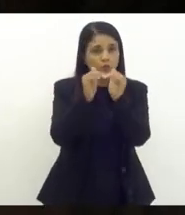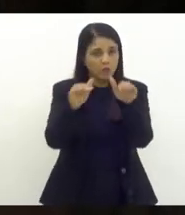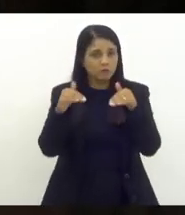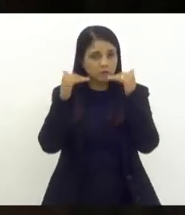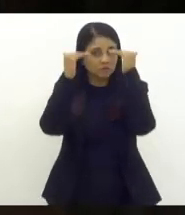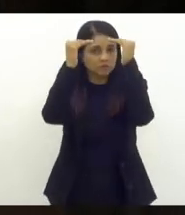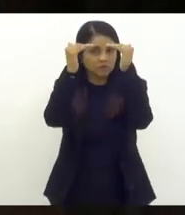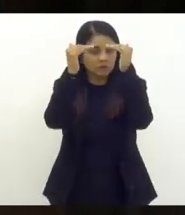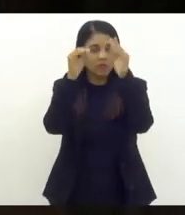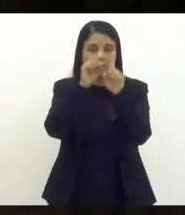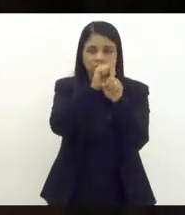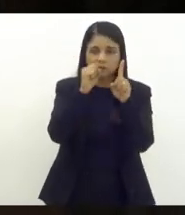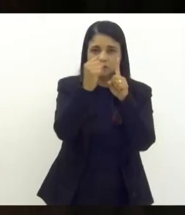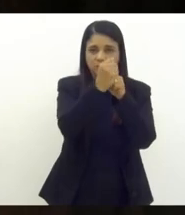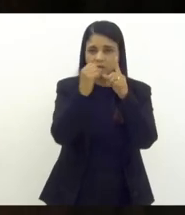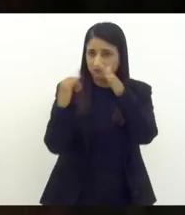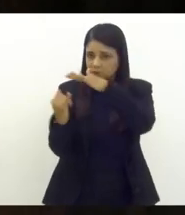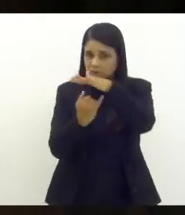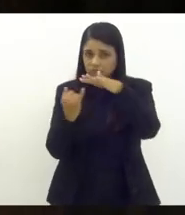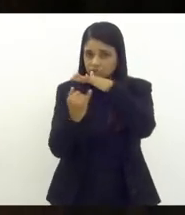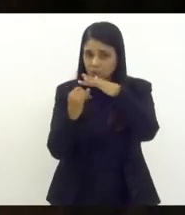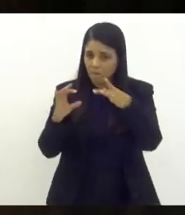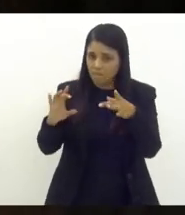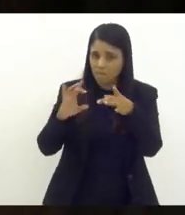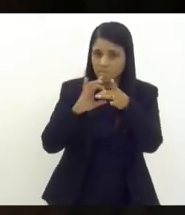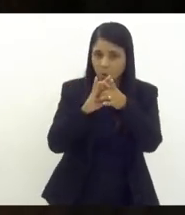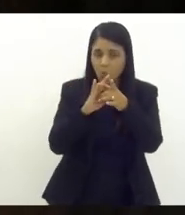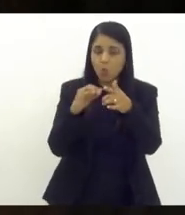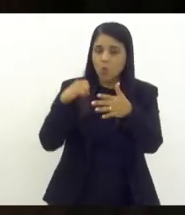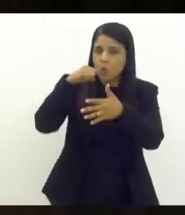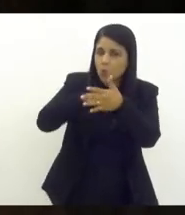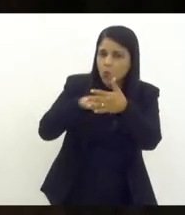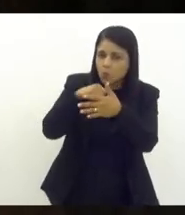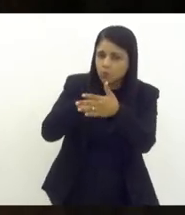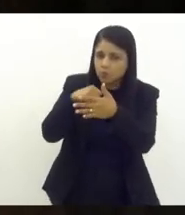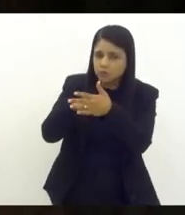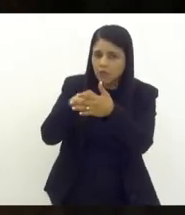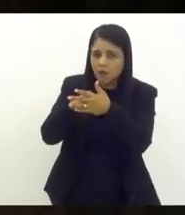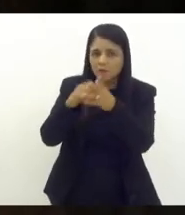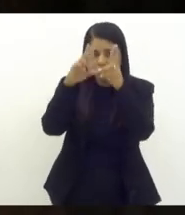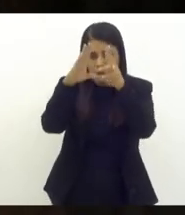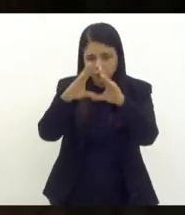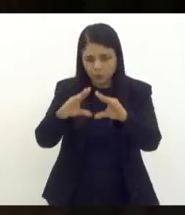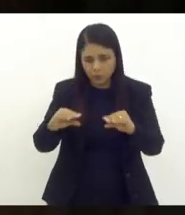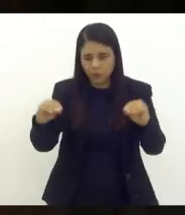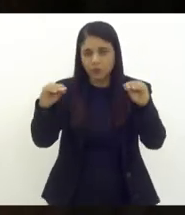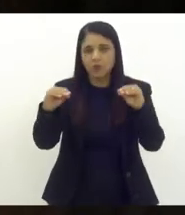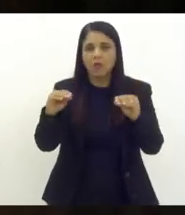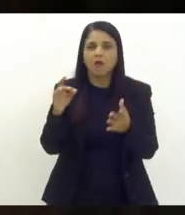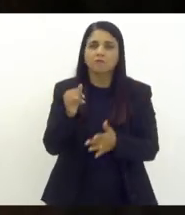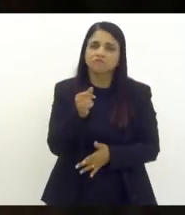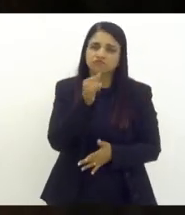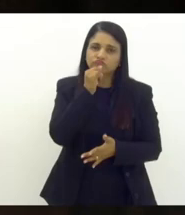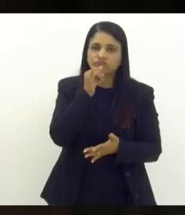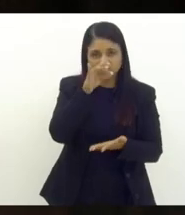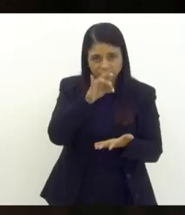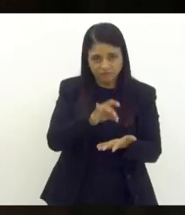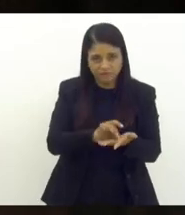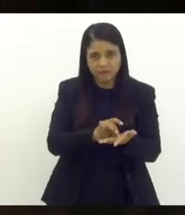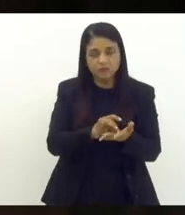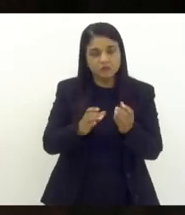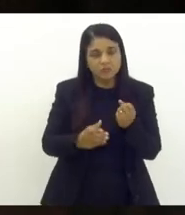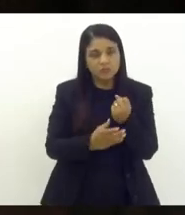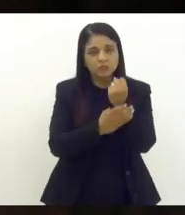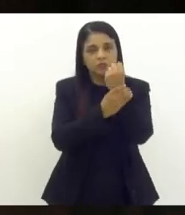sociedade como um todo podem lutar para eliminar essa triste realidade e garantir um futuro mais seguro para